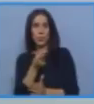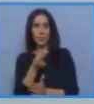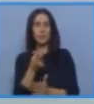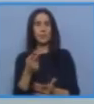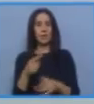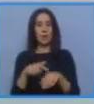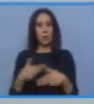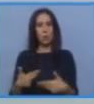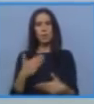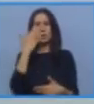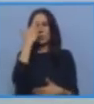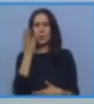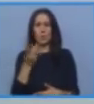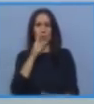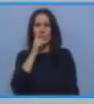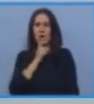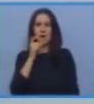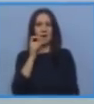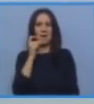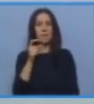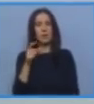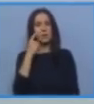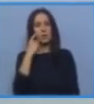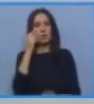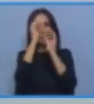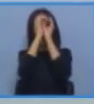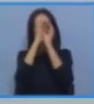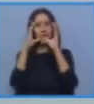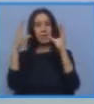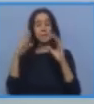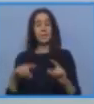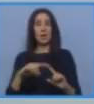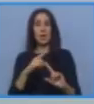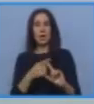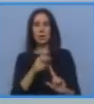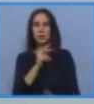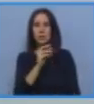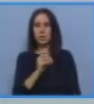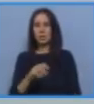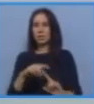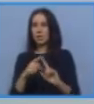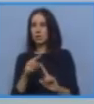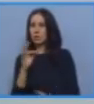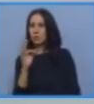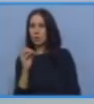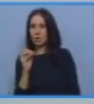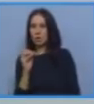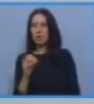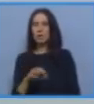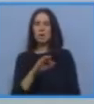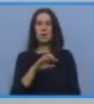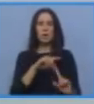números hoje impensáveis, mas só para ter uma ideia, nos anos 30, 40, tanto